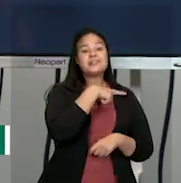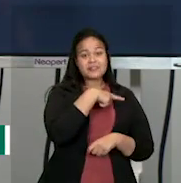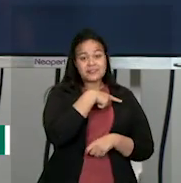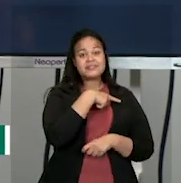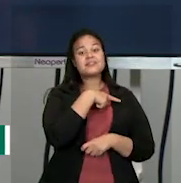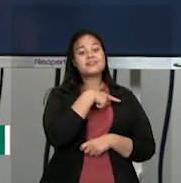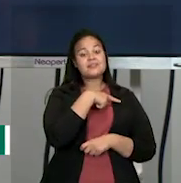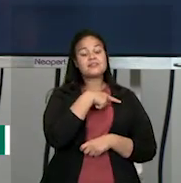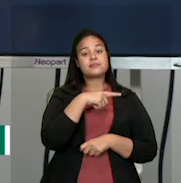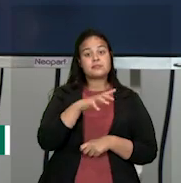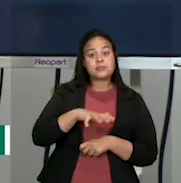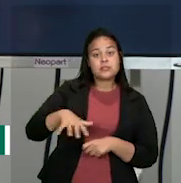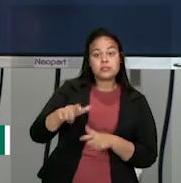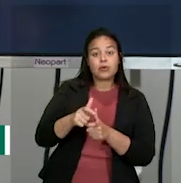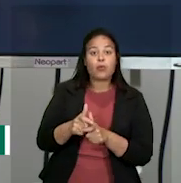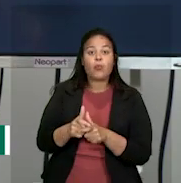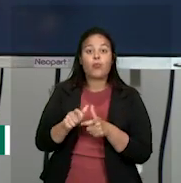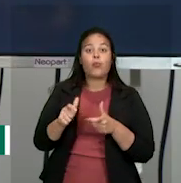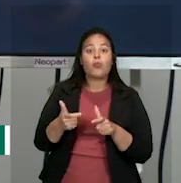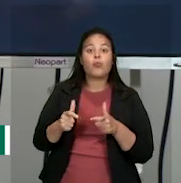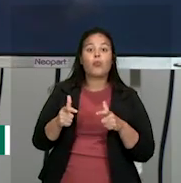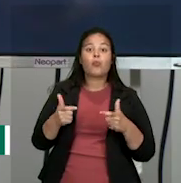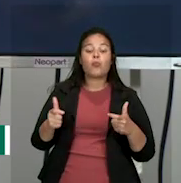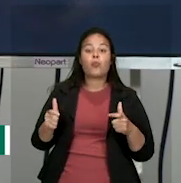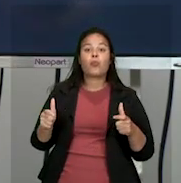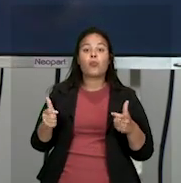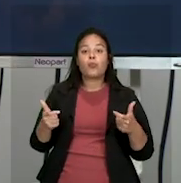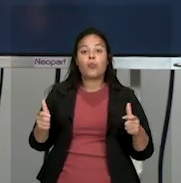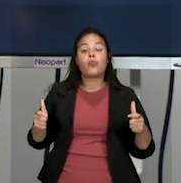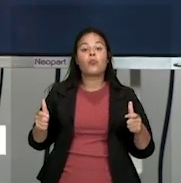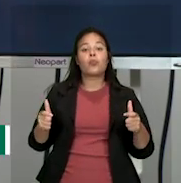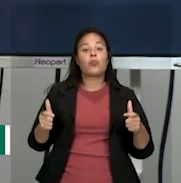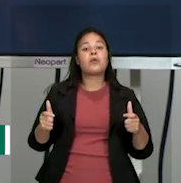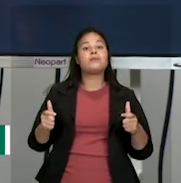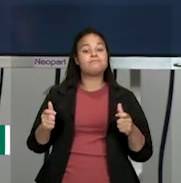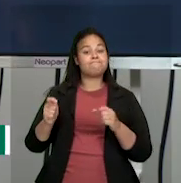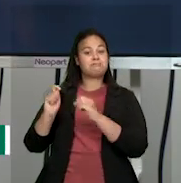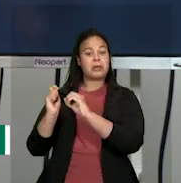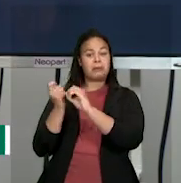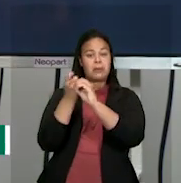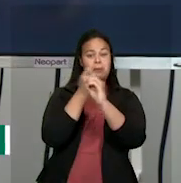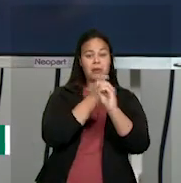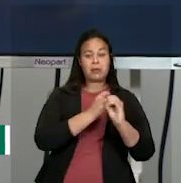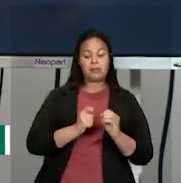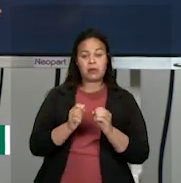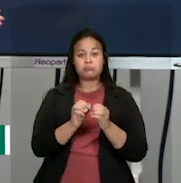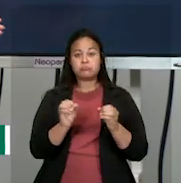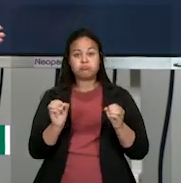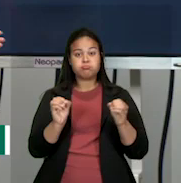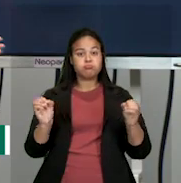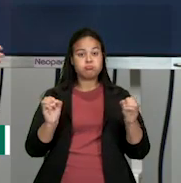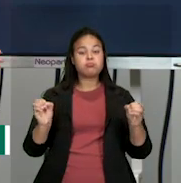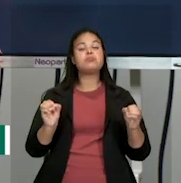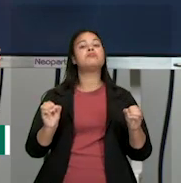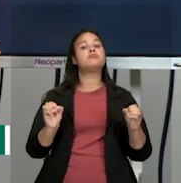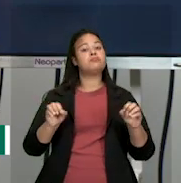um espaço maior entre as construções, uma distância maior entre as